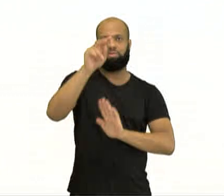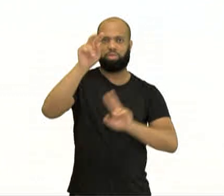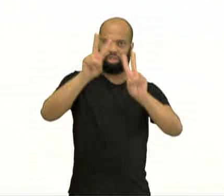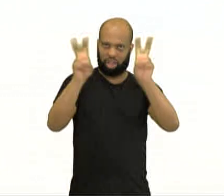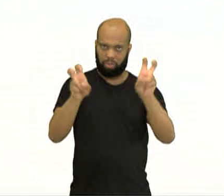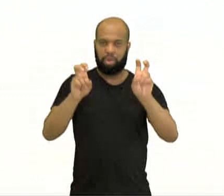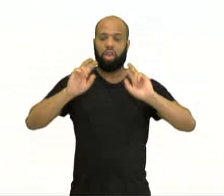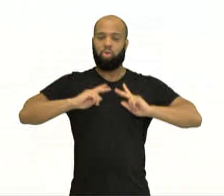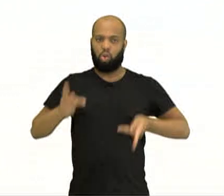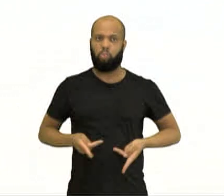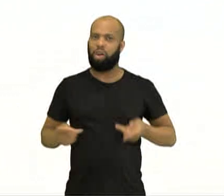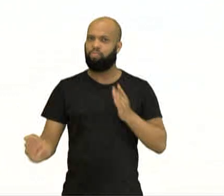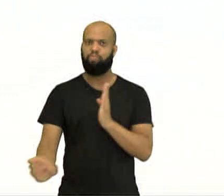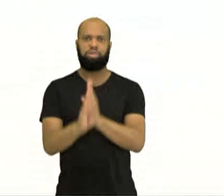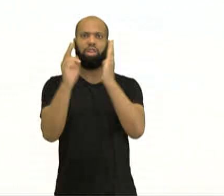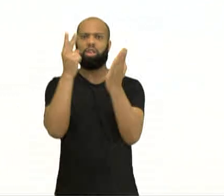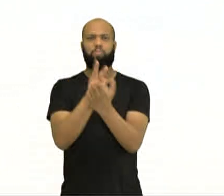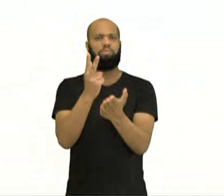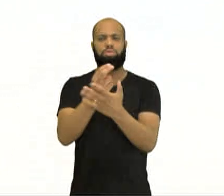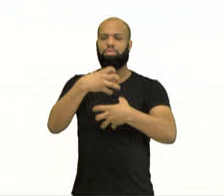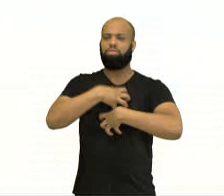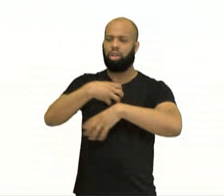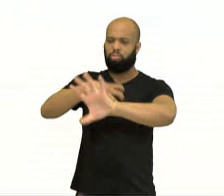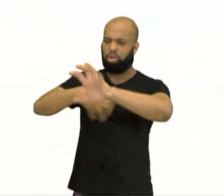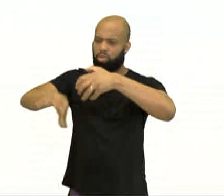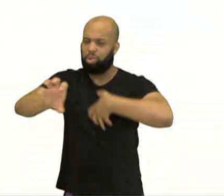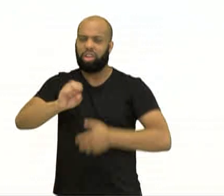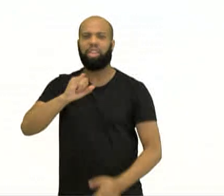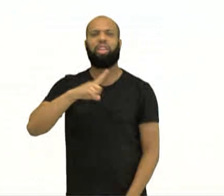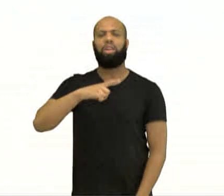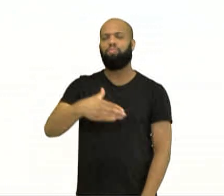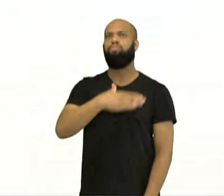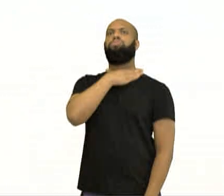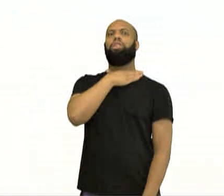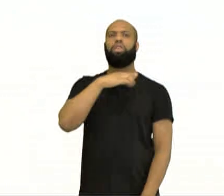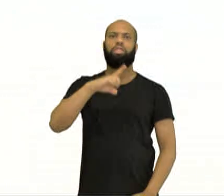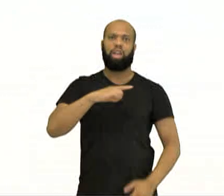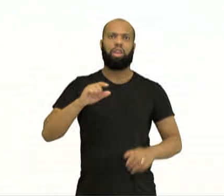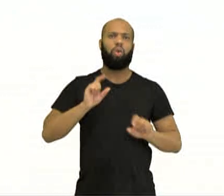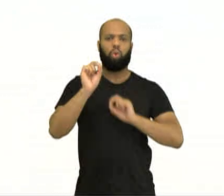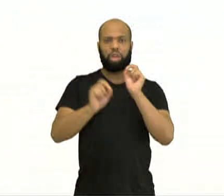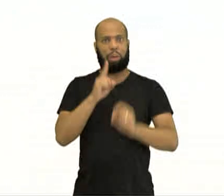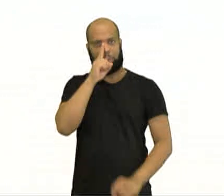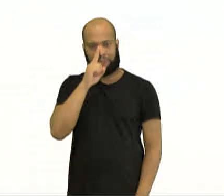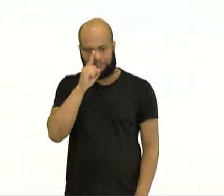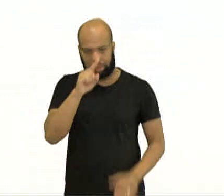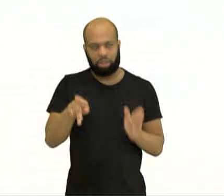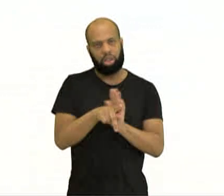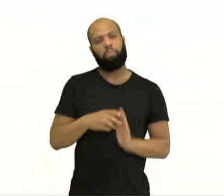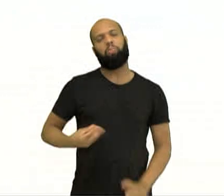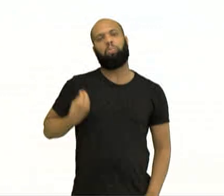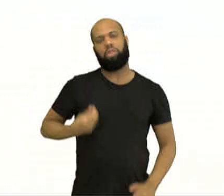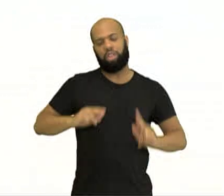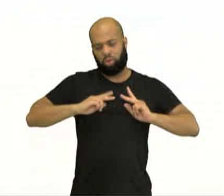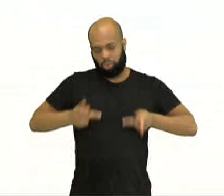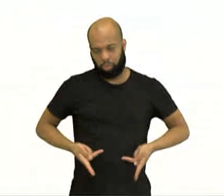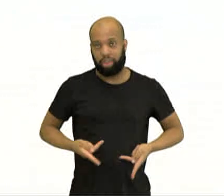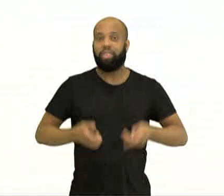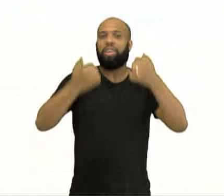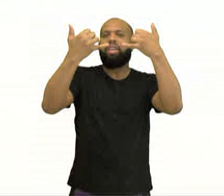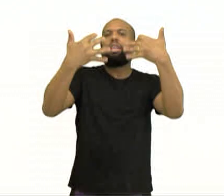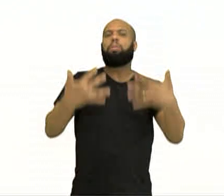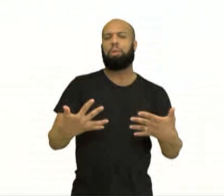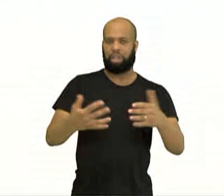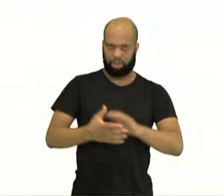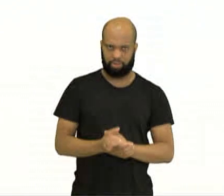que se identificam com a mesma condição diante de crises agudas que ameaçam nossa existência. Explica. Quem